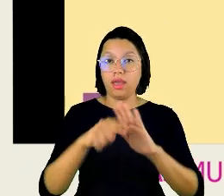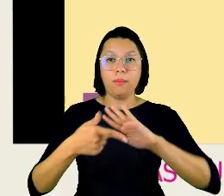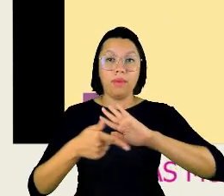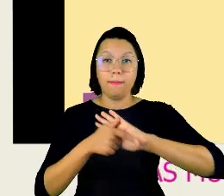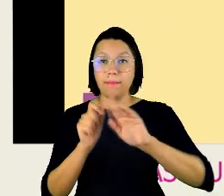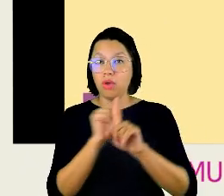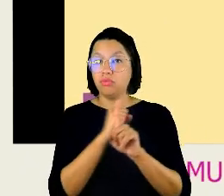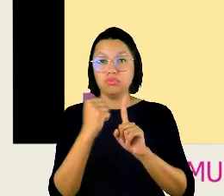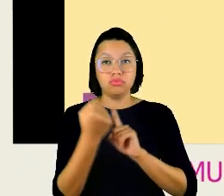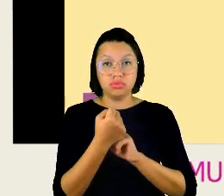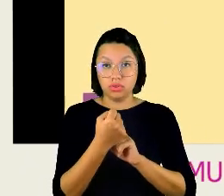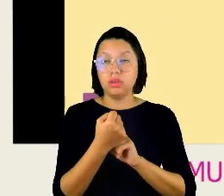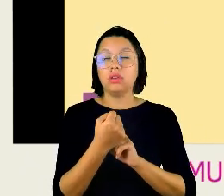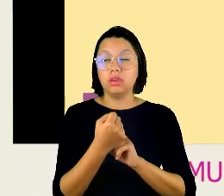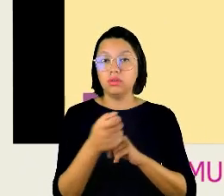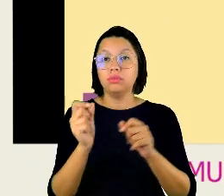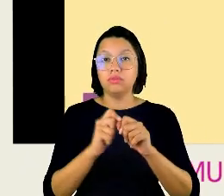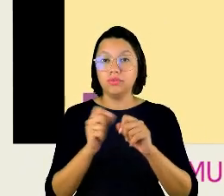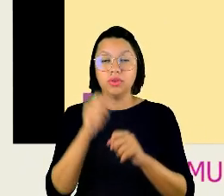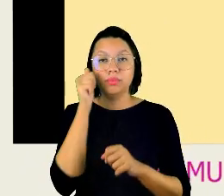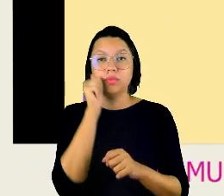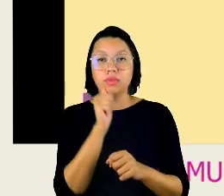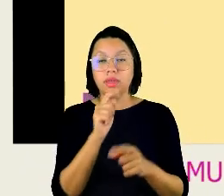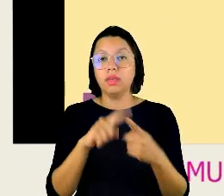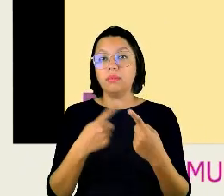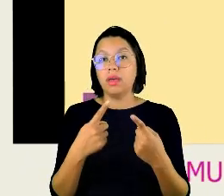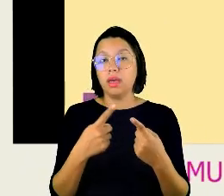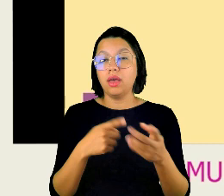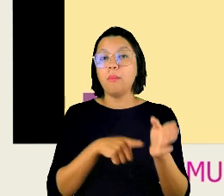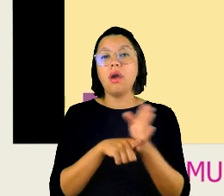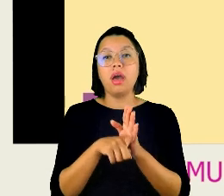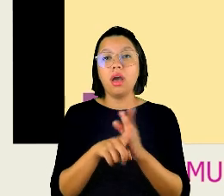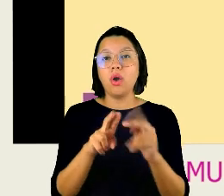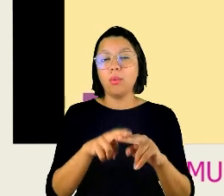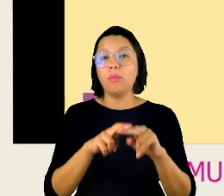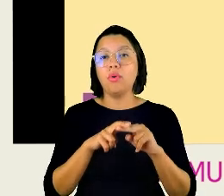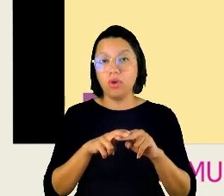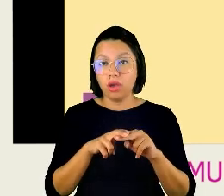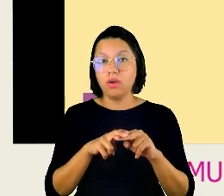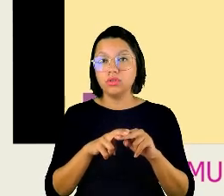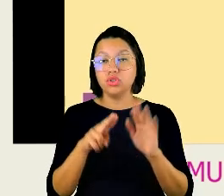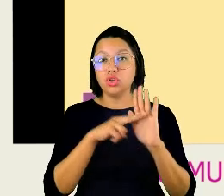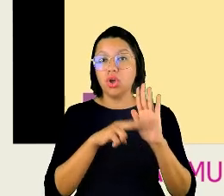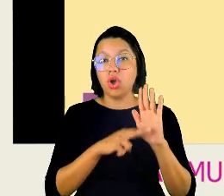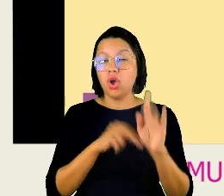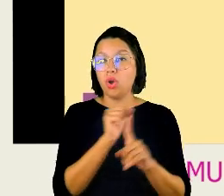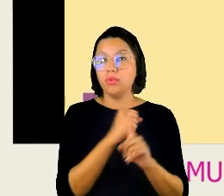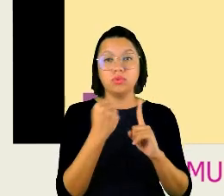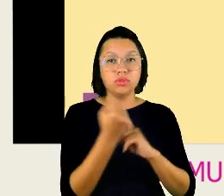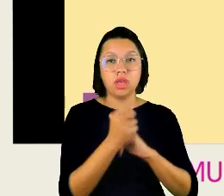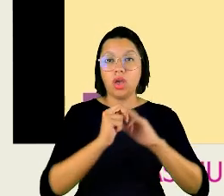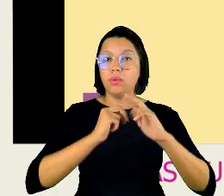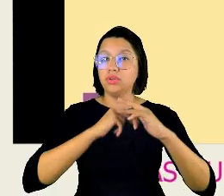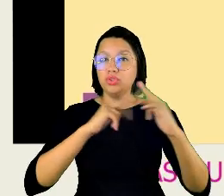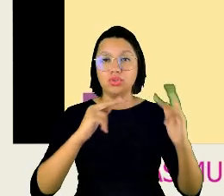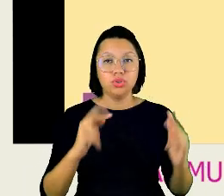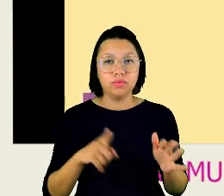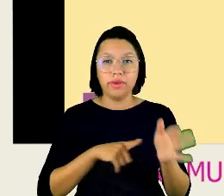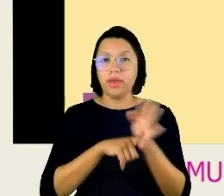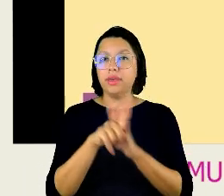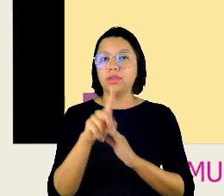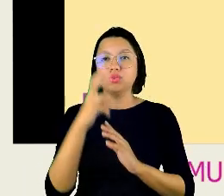papel social desempenhado pelas mulheres, mas por uma questão de conduta, de norma social e de várias